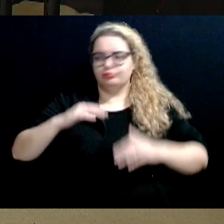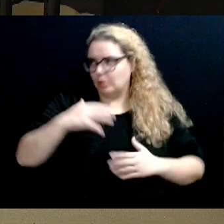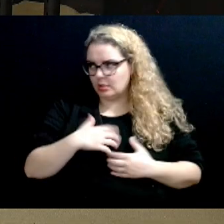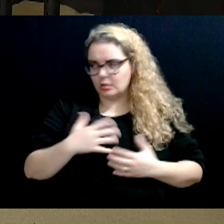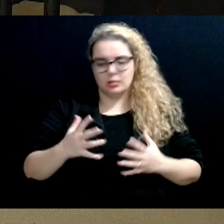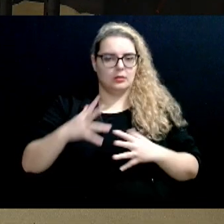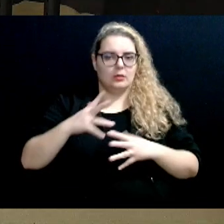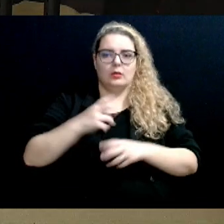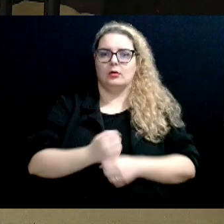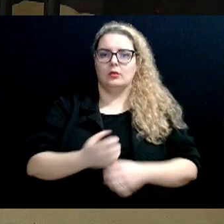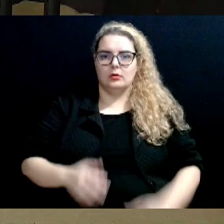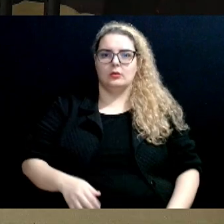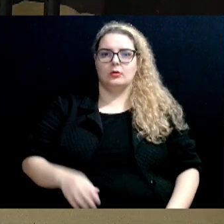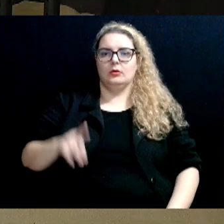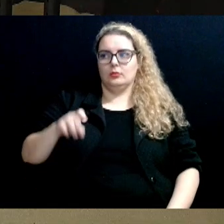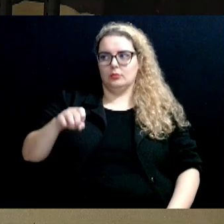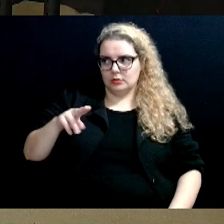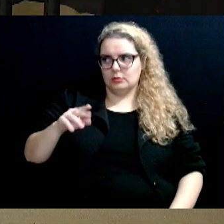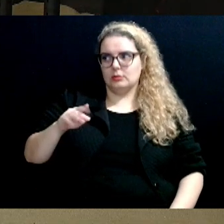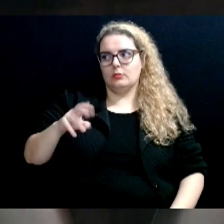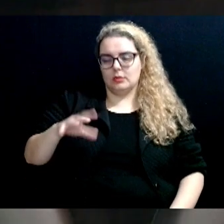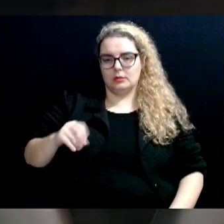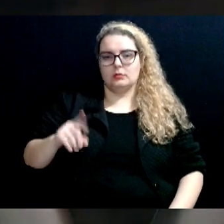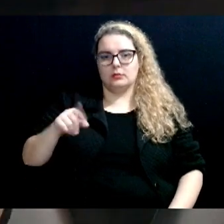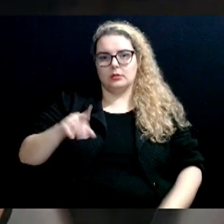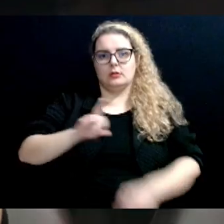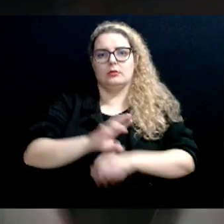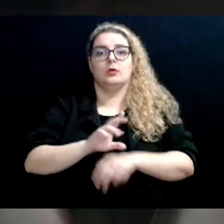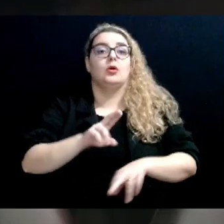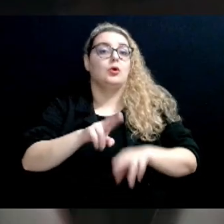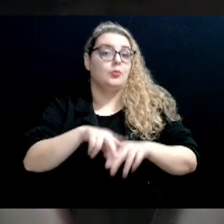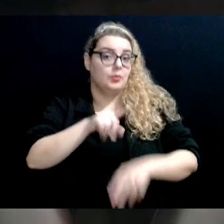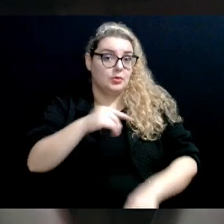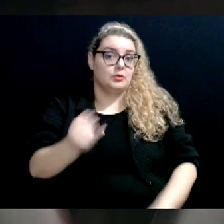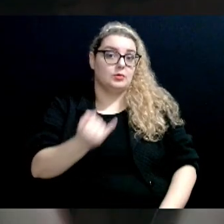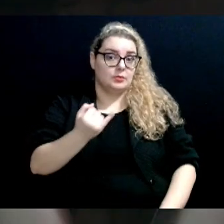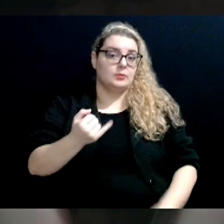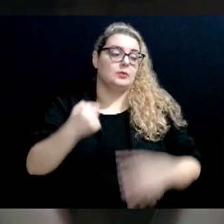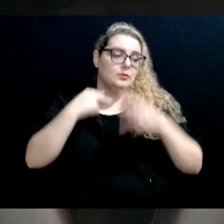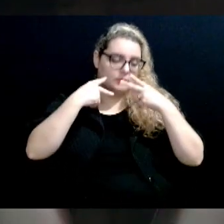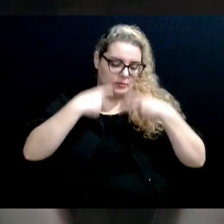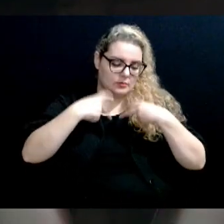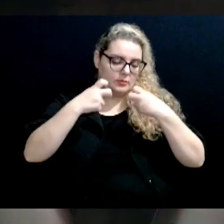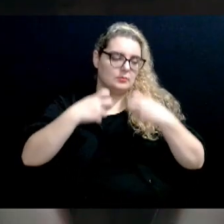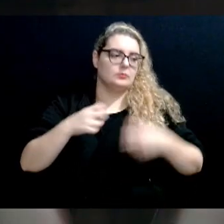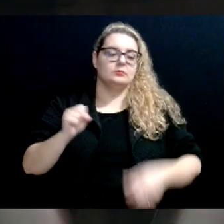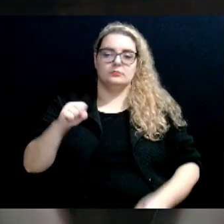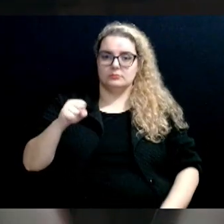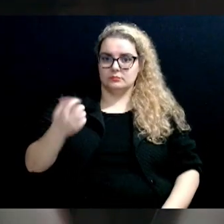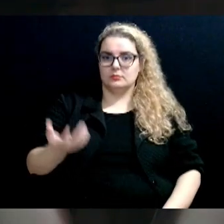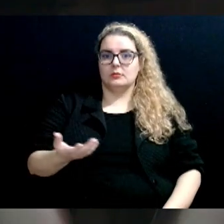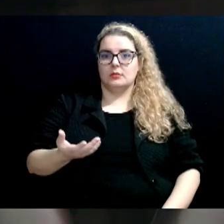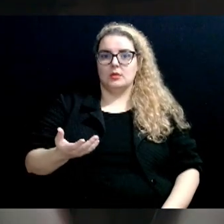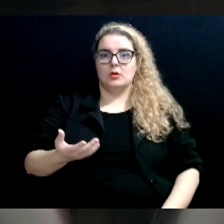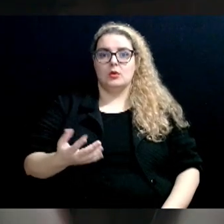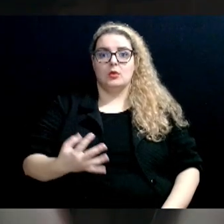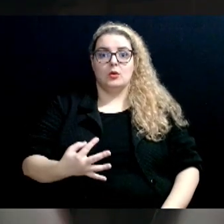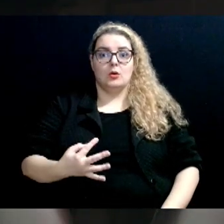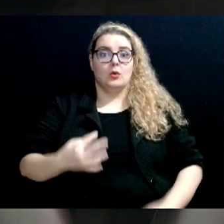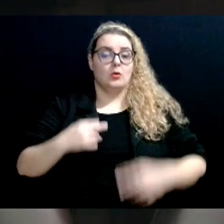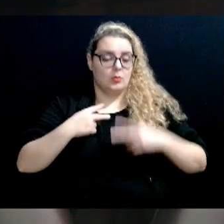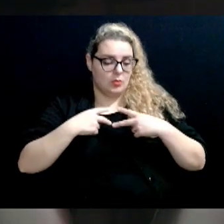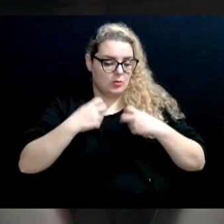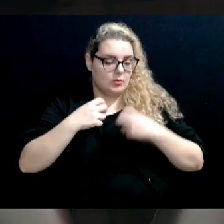branco aí, não é, doutora? Por isso que é importante o autoconhecimento, né? O conhecimento do nosso